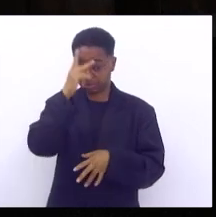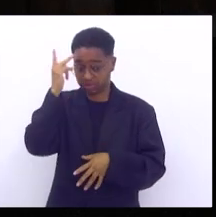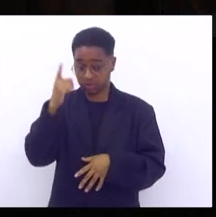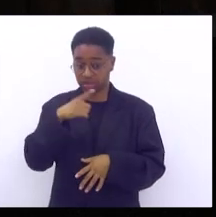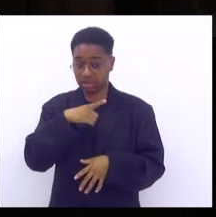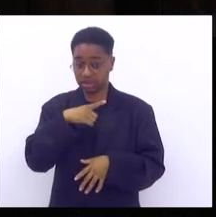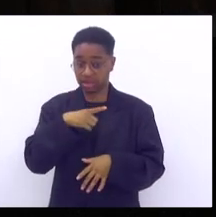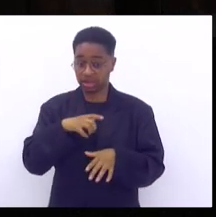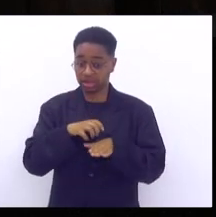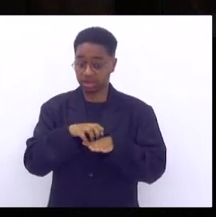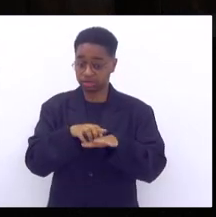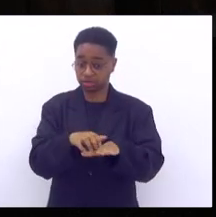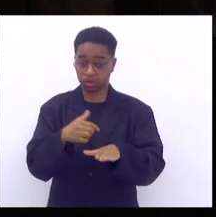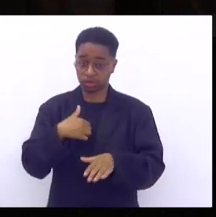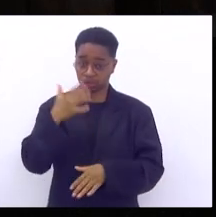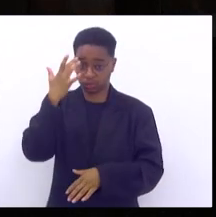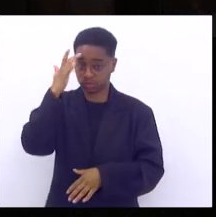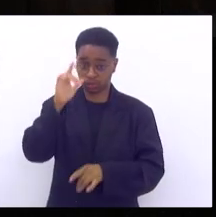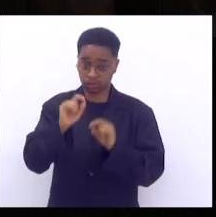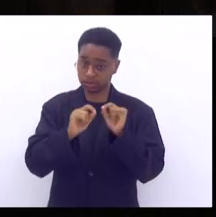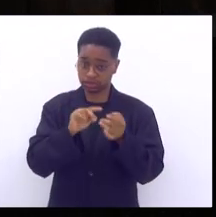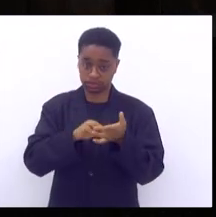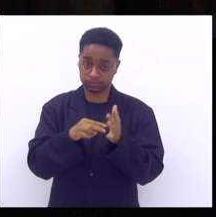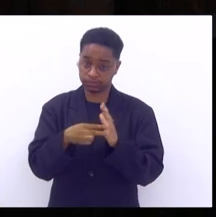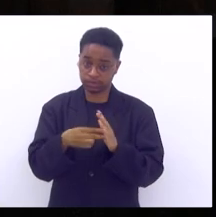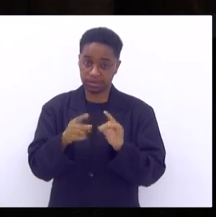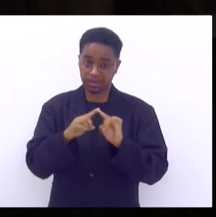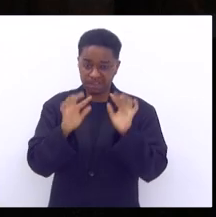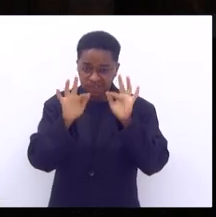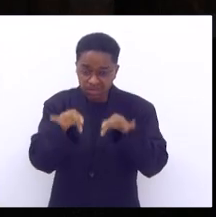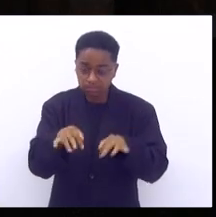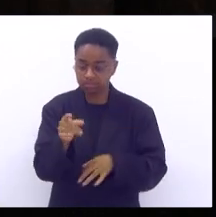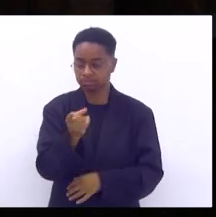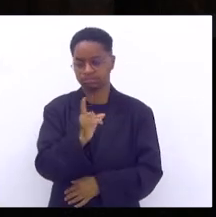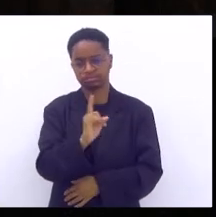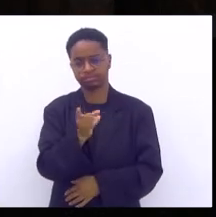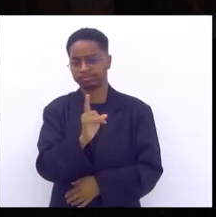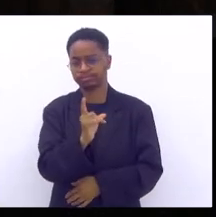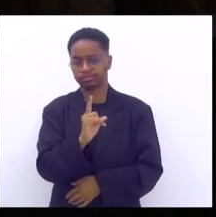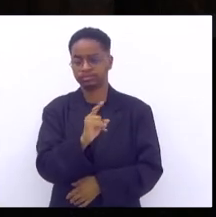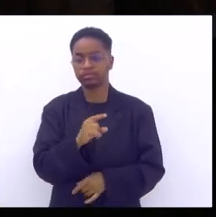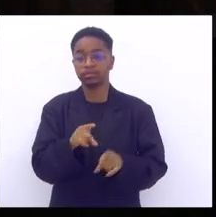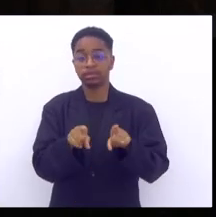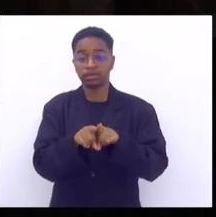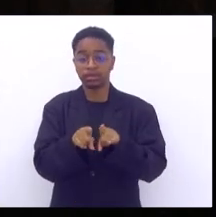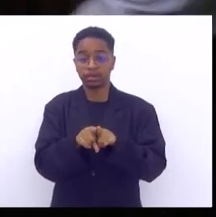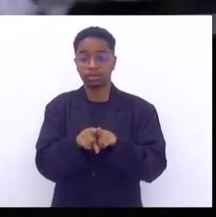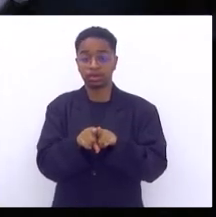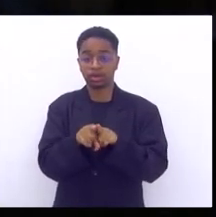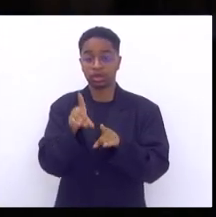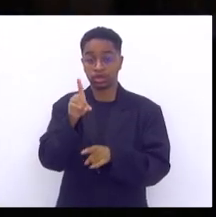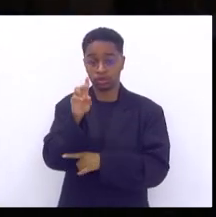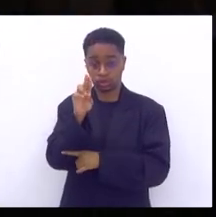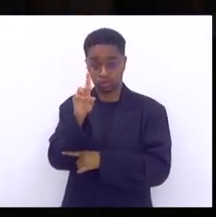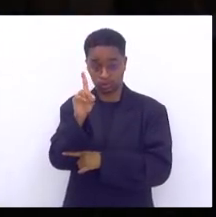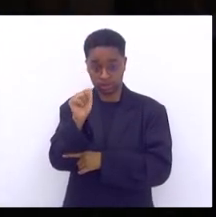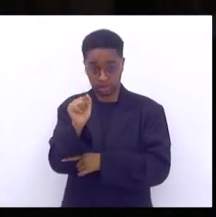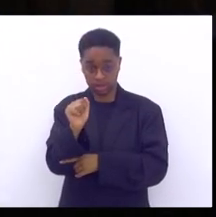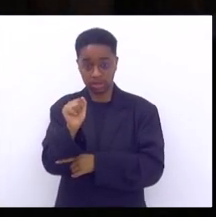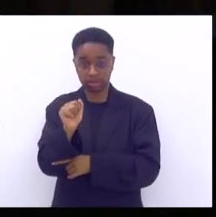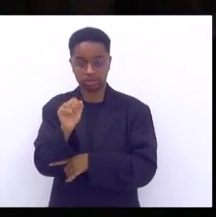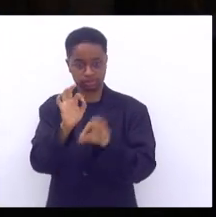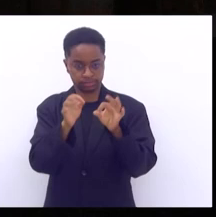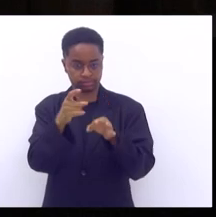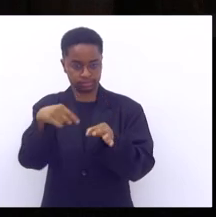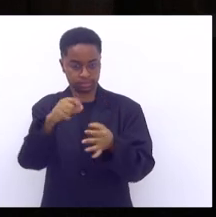é mais. Mas não acaba aí, não, senhor presidente. Os famosos Dudas, que o senhor paga no